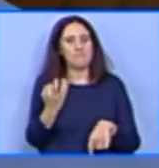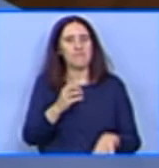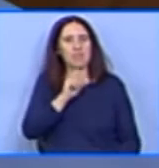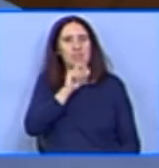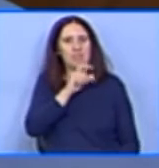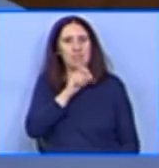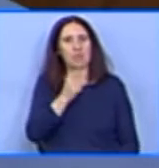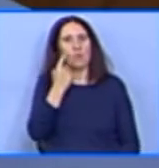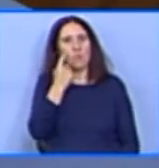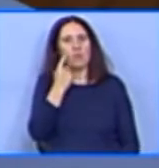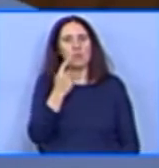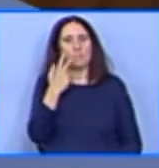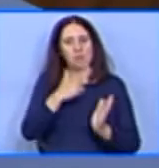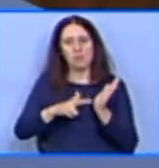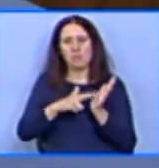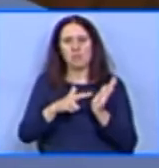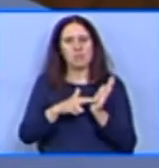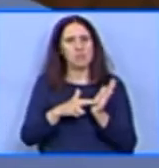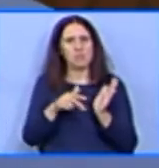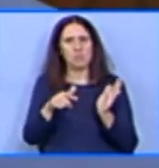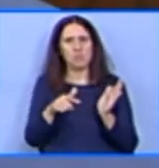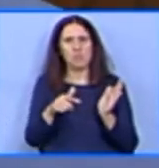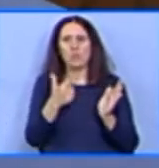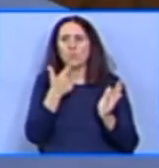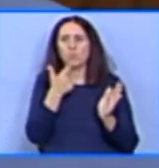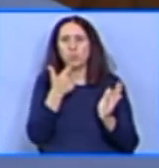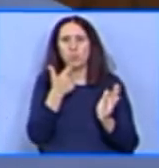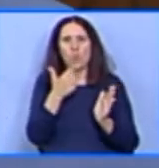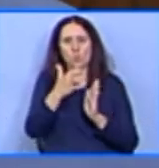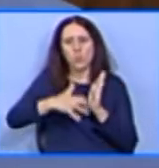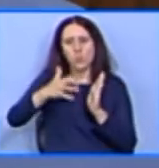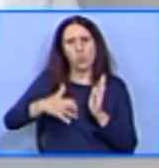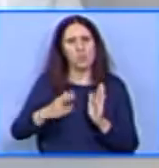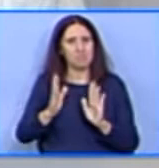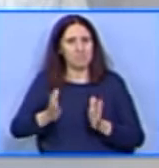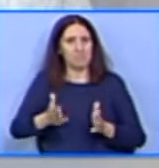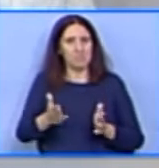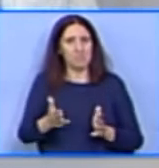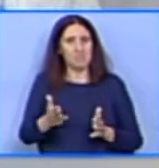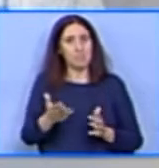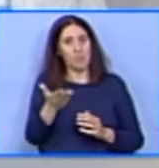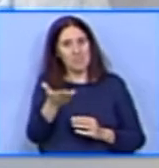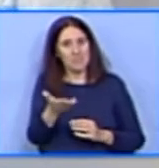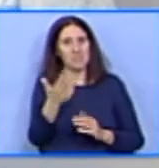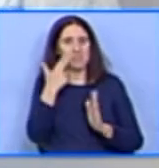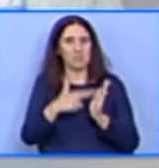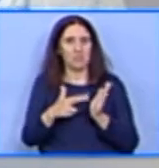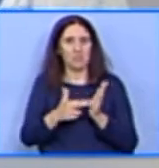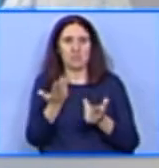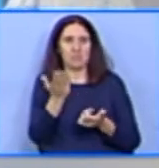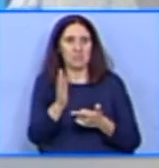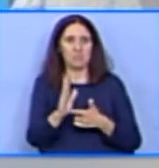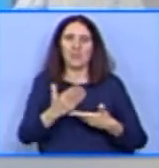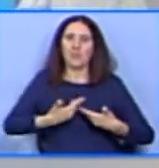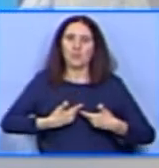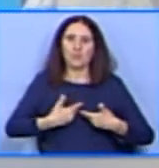também respigar com leituras que não precisam de ser muito densas, não precisam de ser muito grandes. Claro. Podem ser este tipo de leituras que me